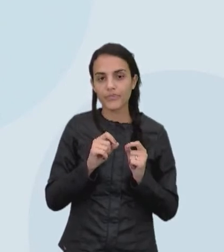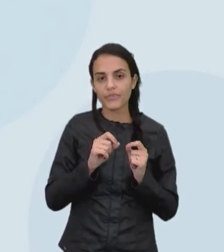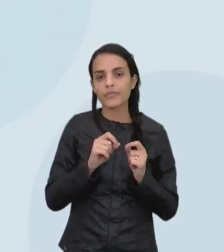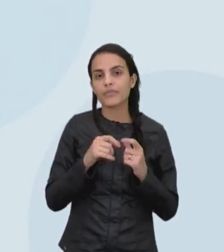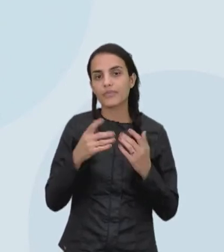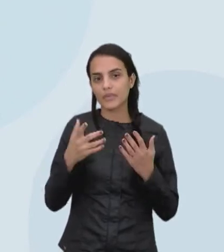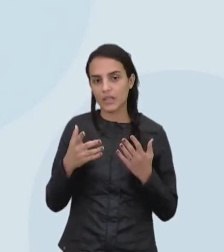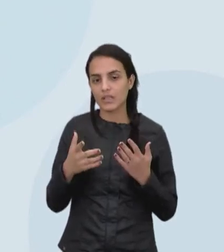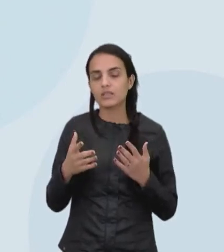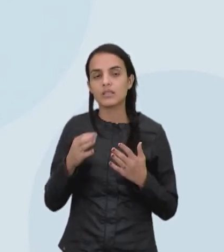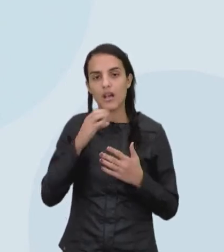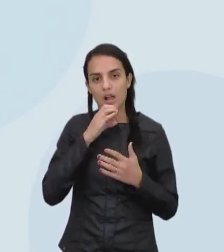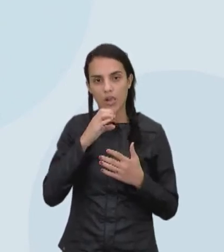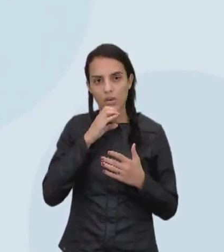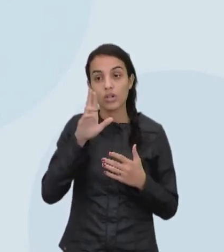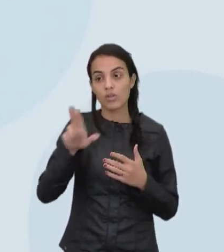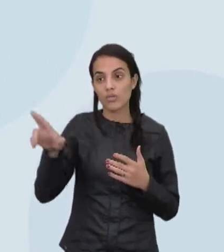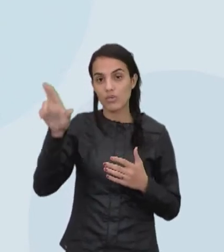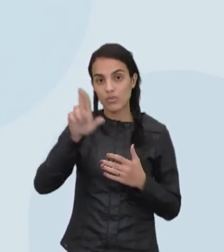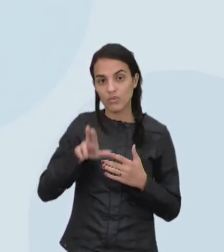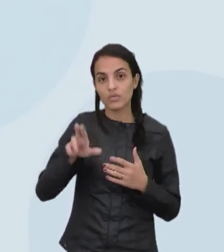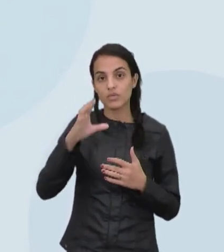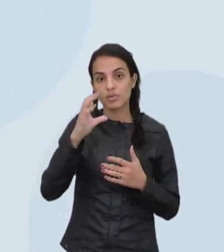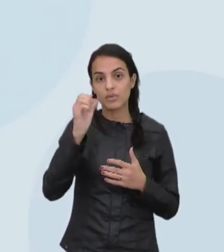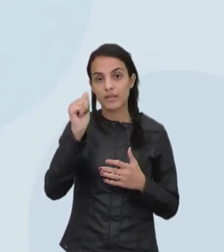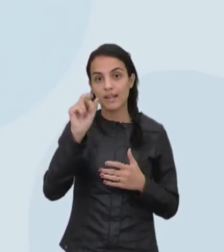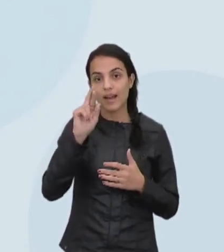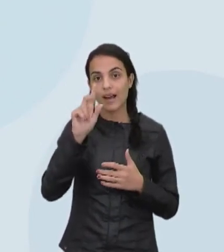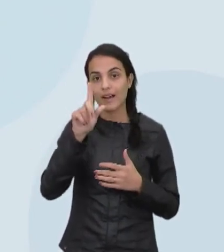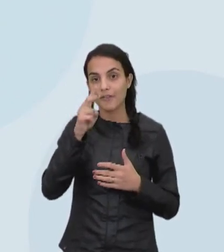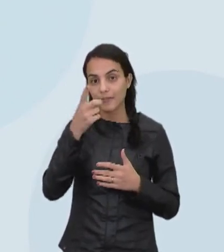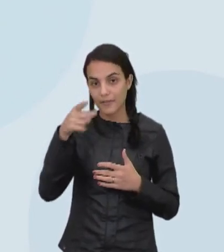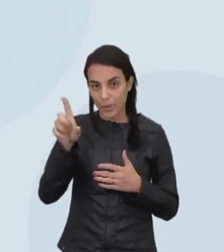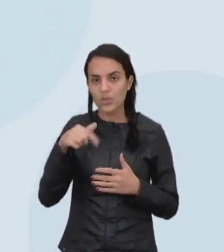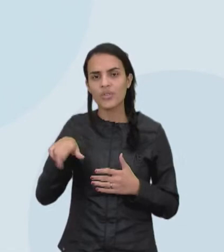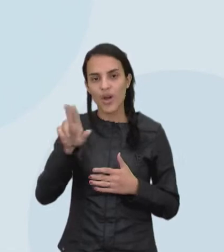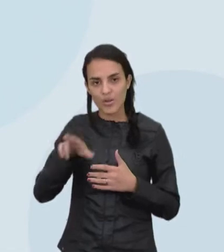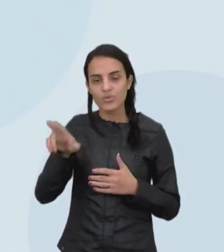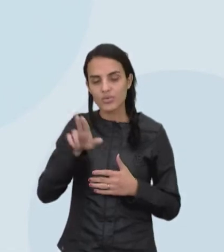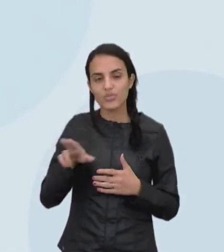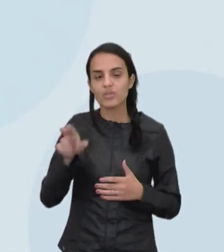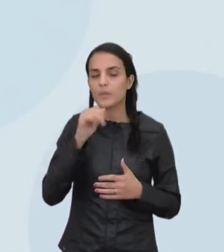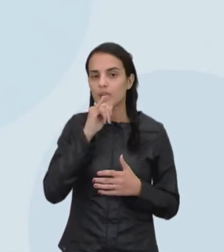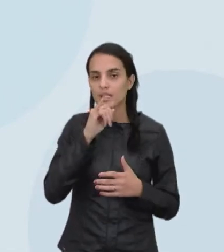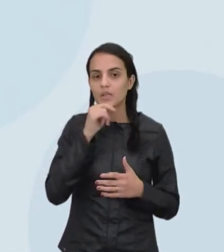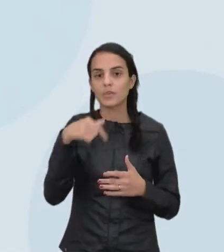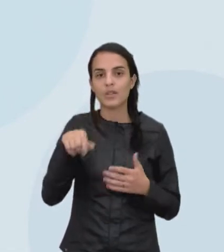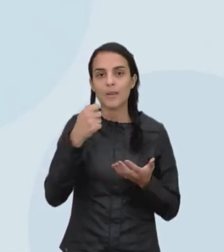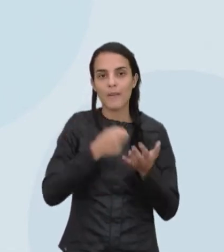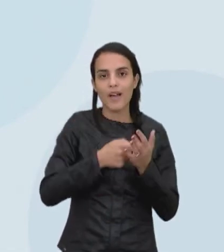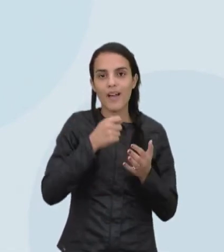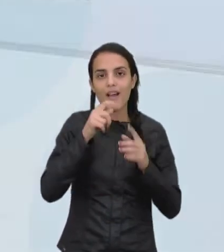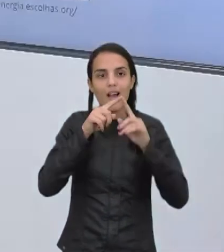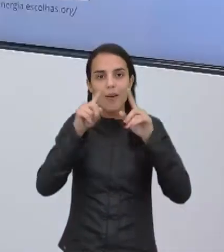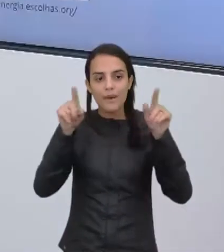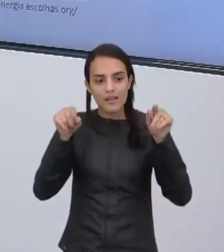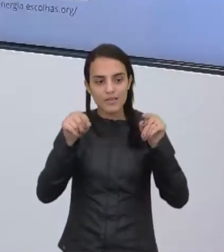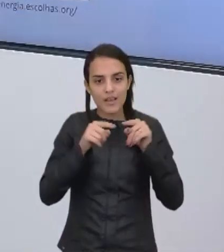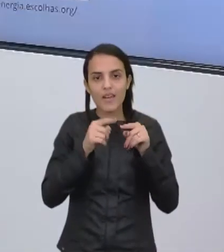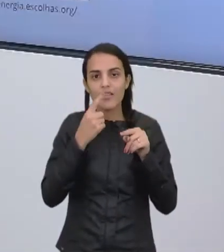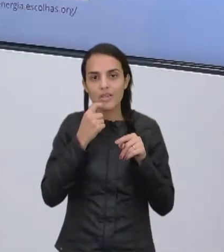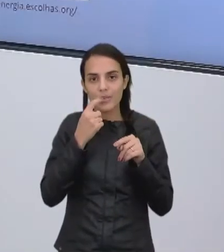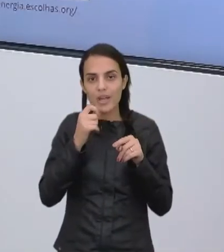desse tipo de térmica que usa o carvão mineral, que é uma das que a gente usa. Quando a gente paga a bandeira vermelha aqui no Brasil, é porque a gente